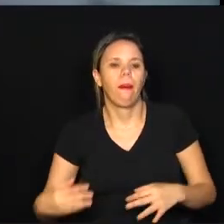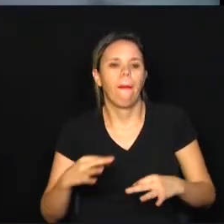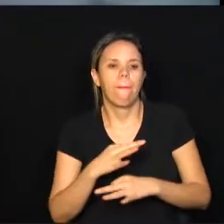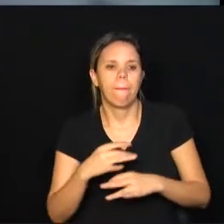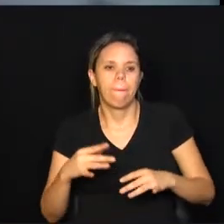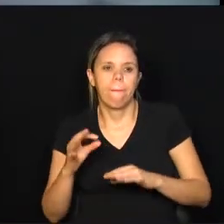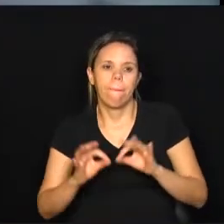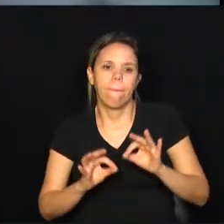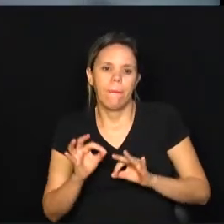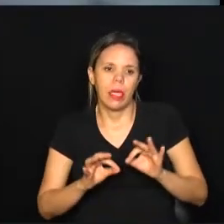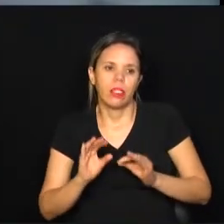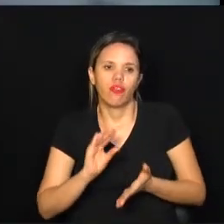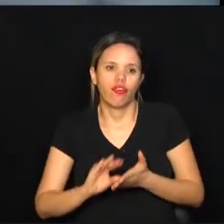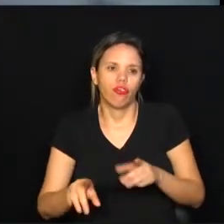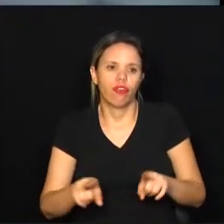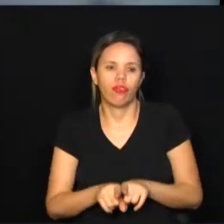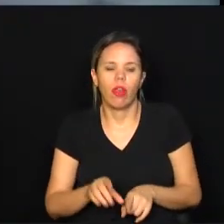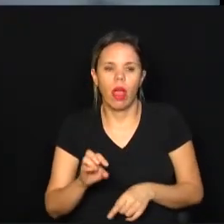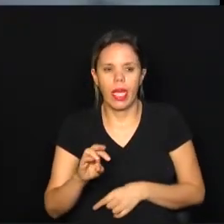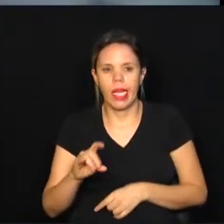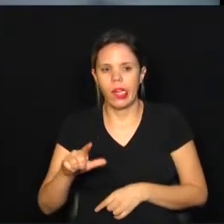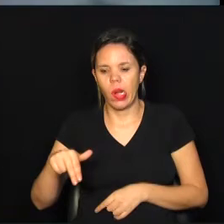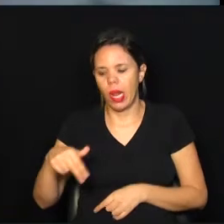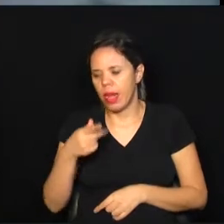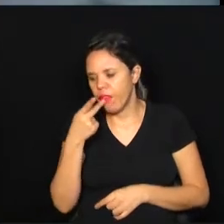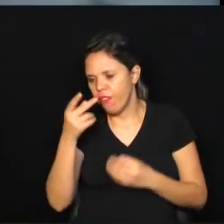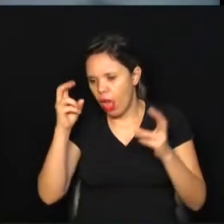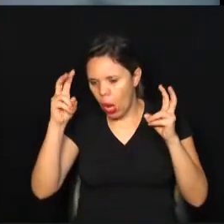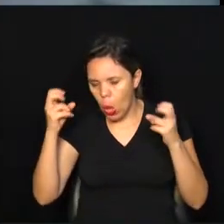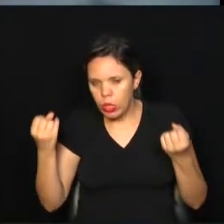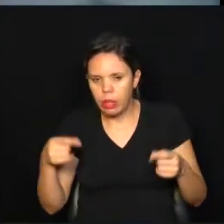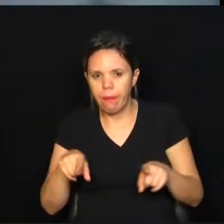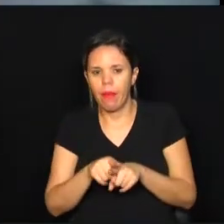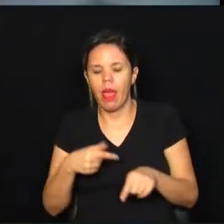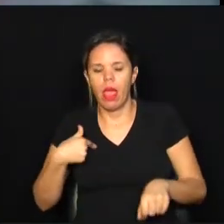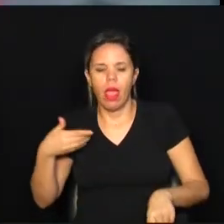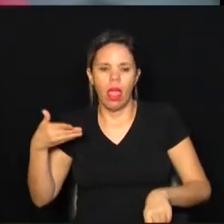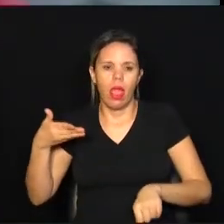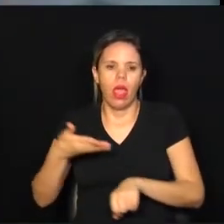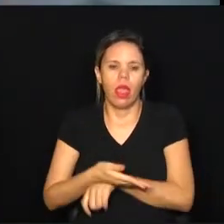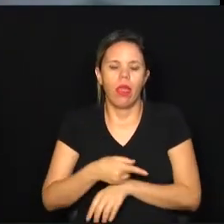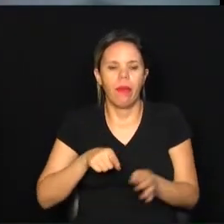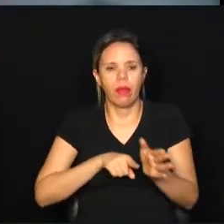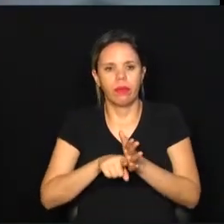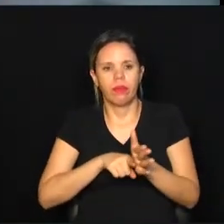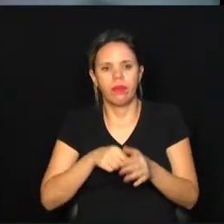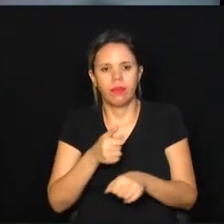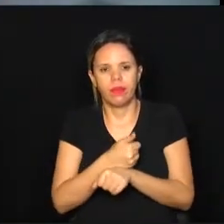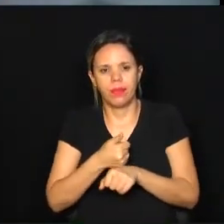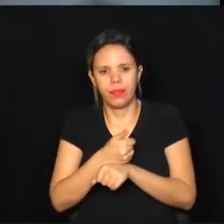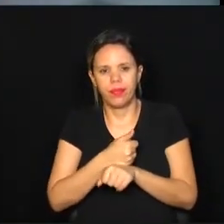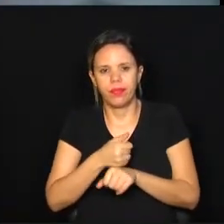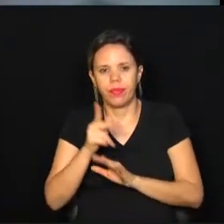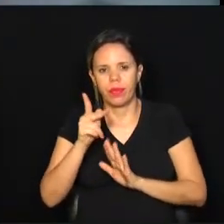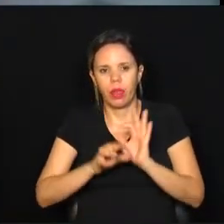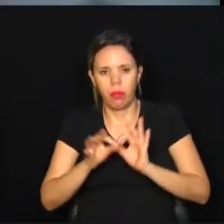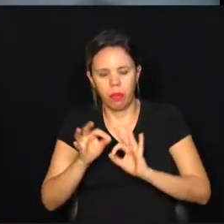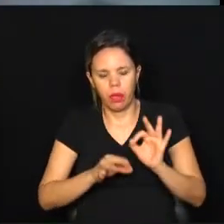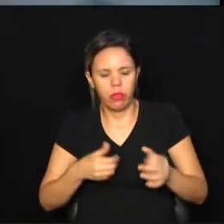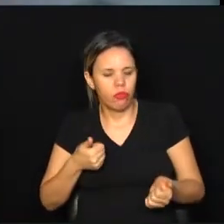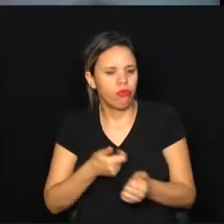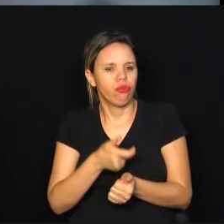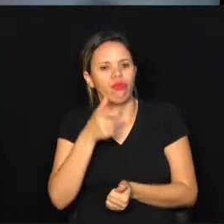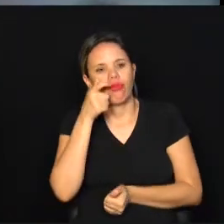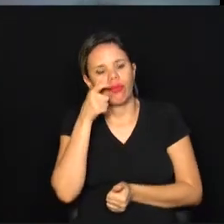a Carolina comentou também, né? Eu participei como consultora, né, desse plano, então eu